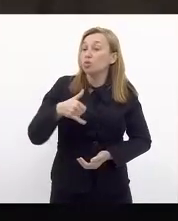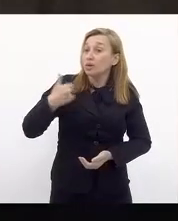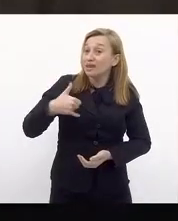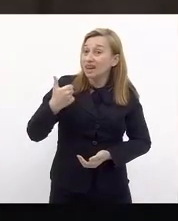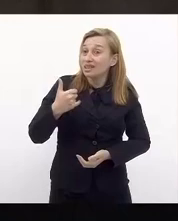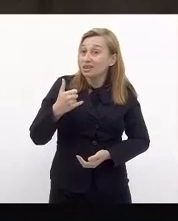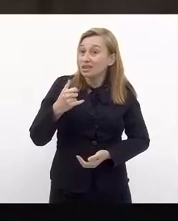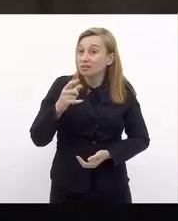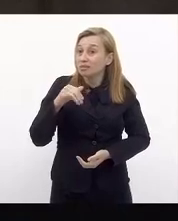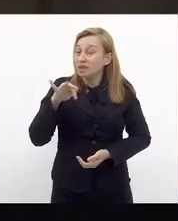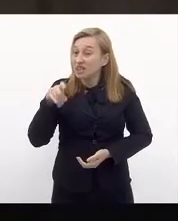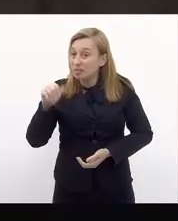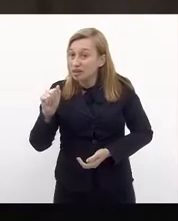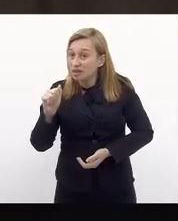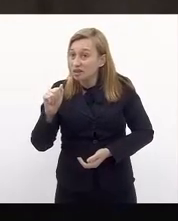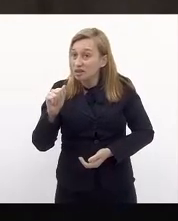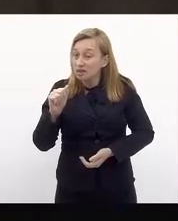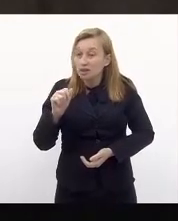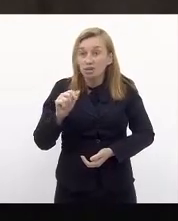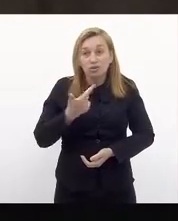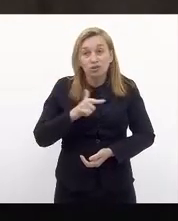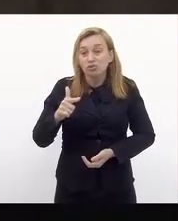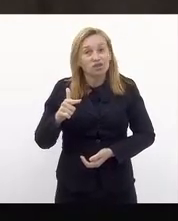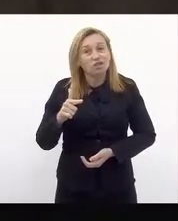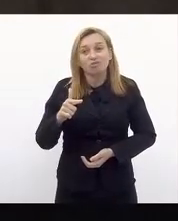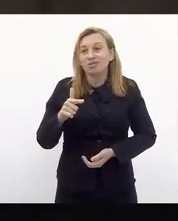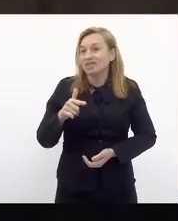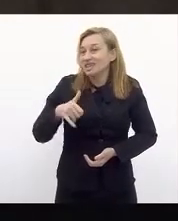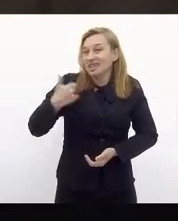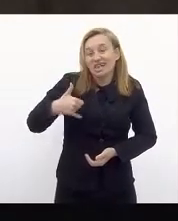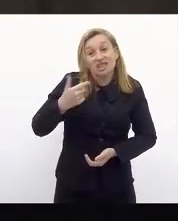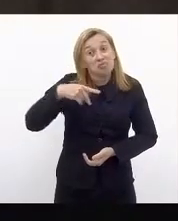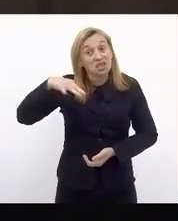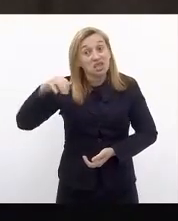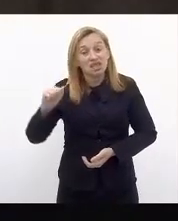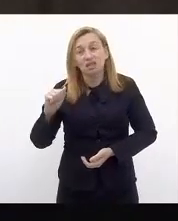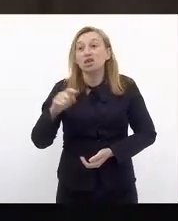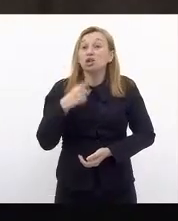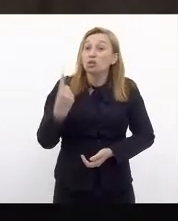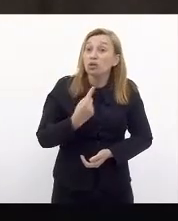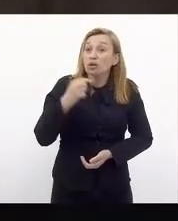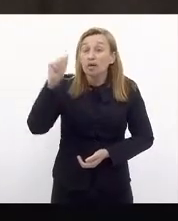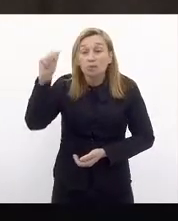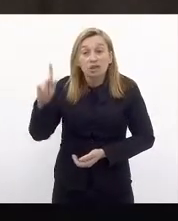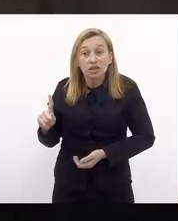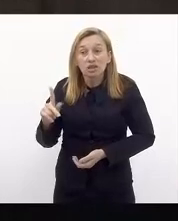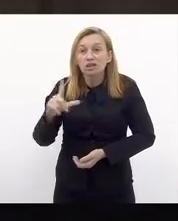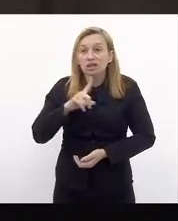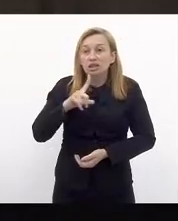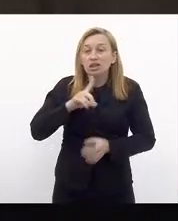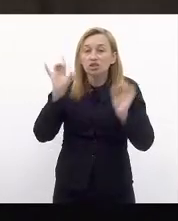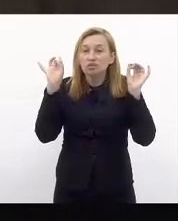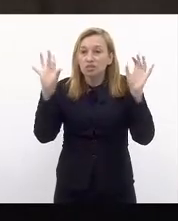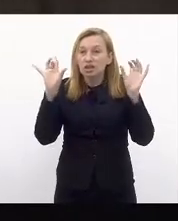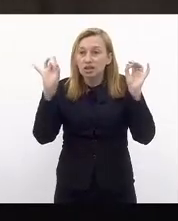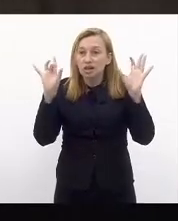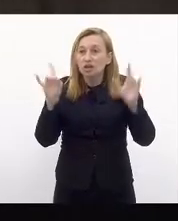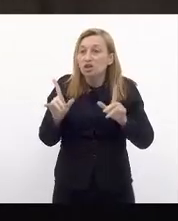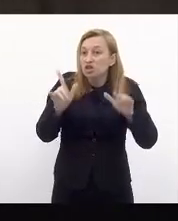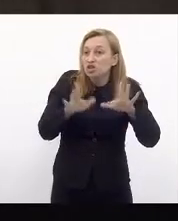mínima é mas nós não temos idade mínima nós nós temos aposentado especial